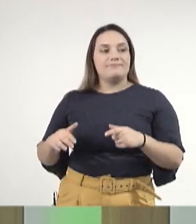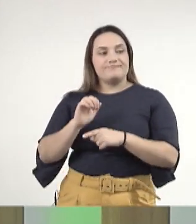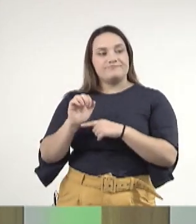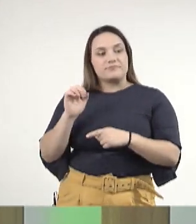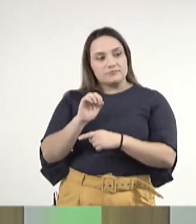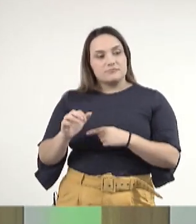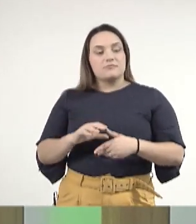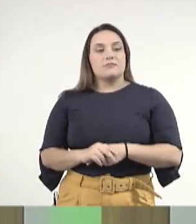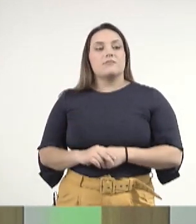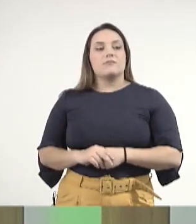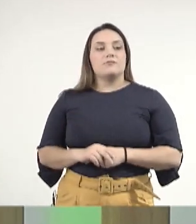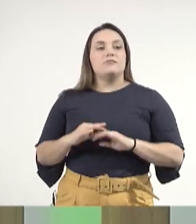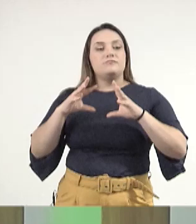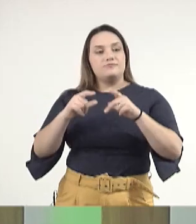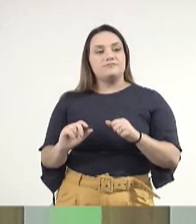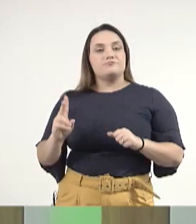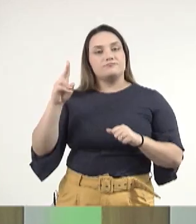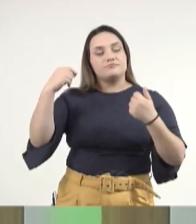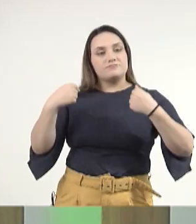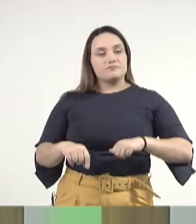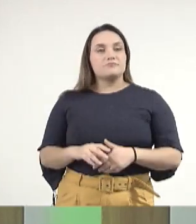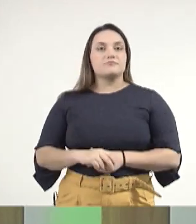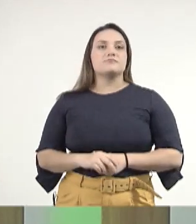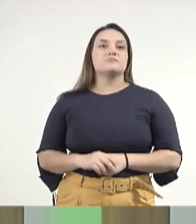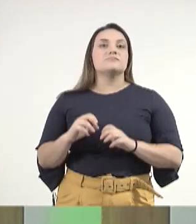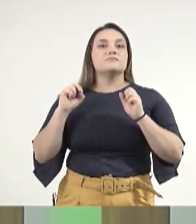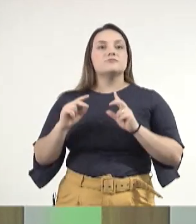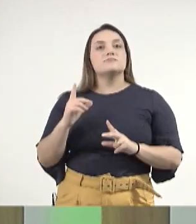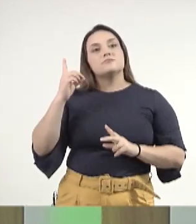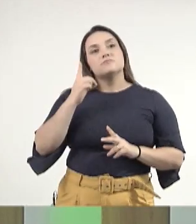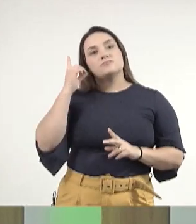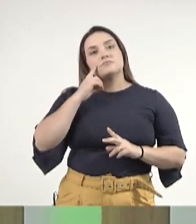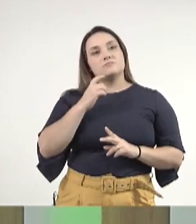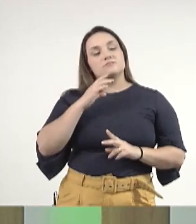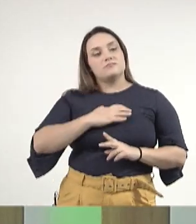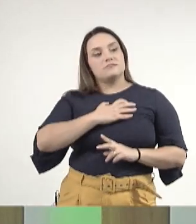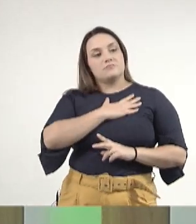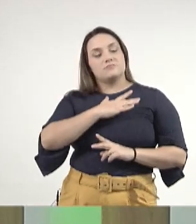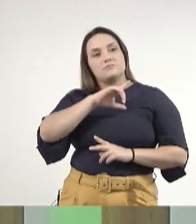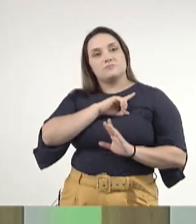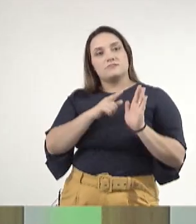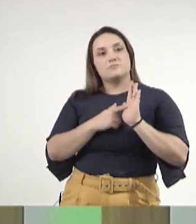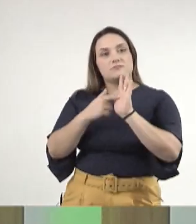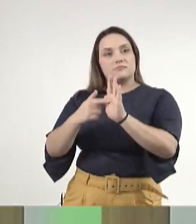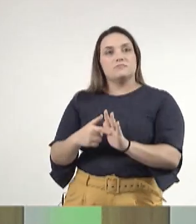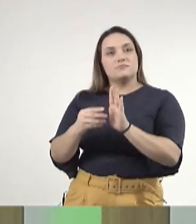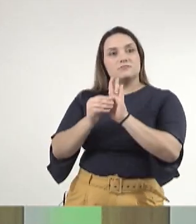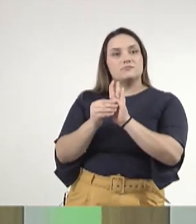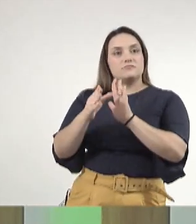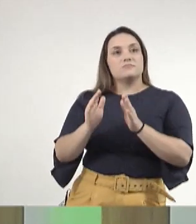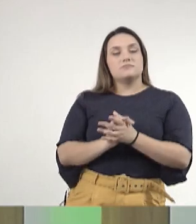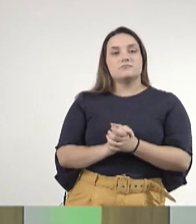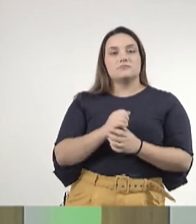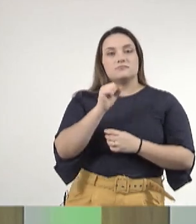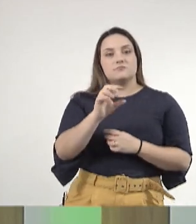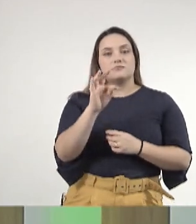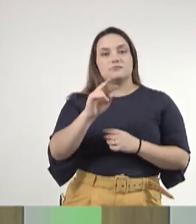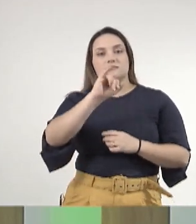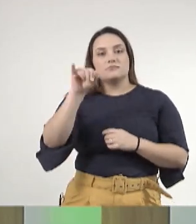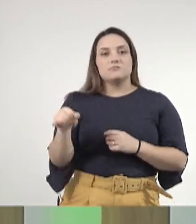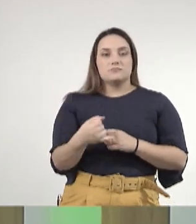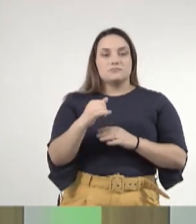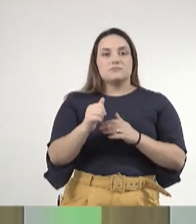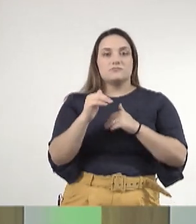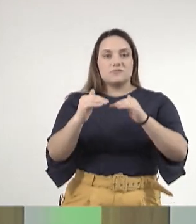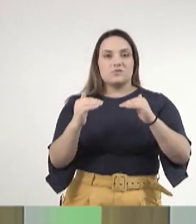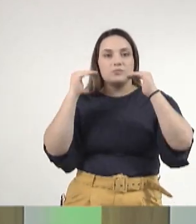valorização funcional que eles pedem. Bom, e o deputado Coronel Davi apresentou uma indicação ao STJ, o Superior